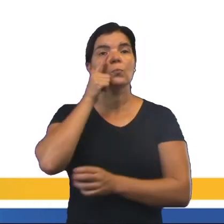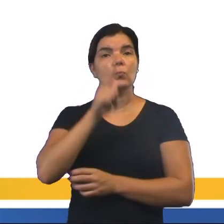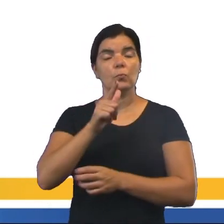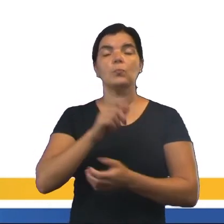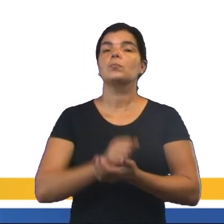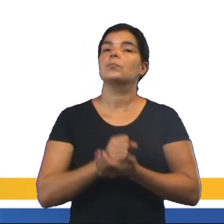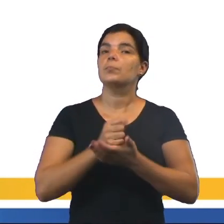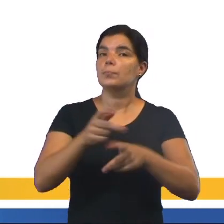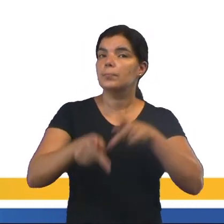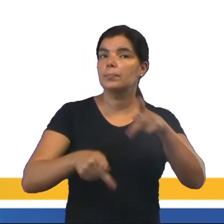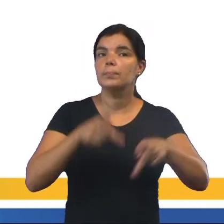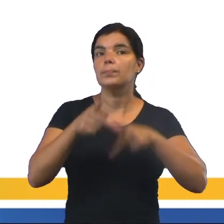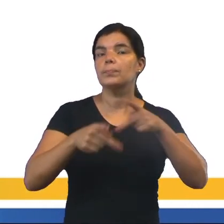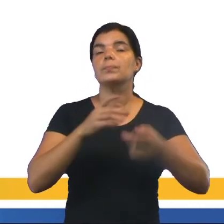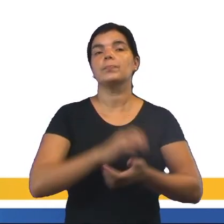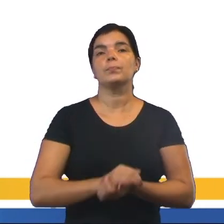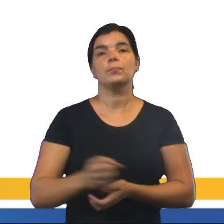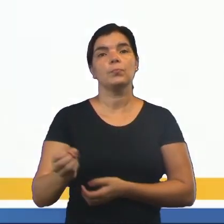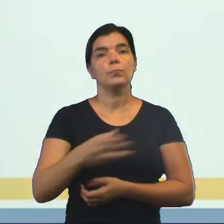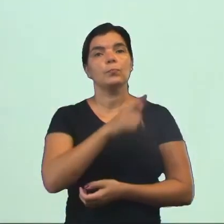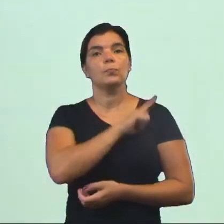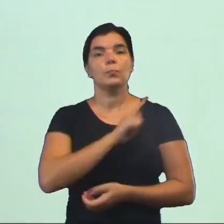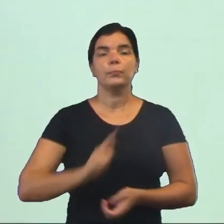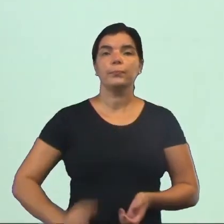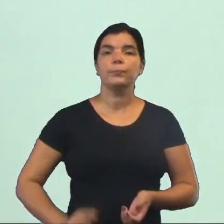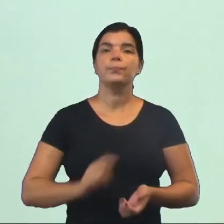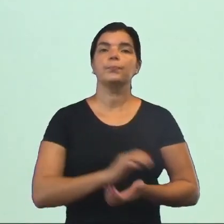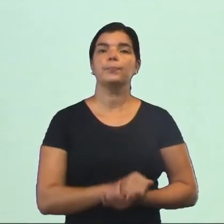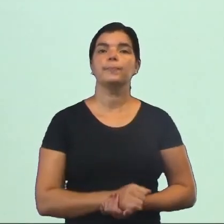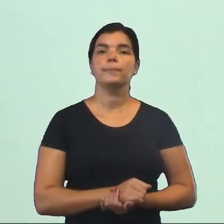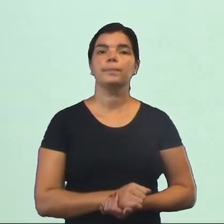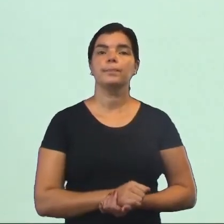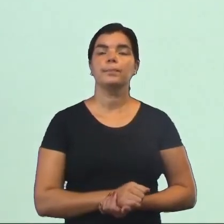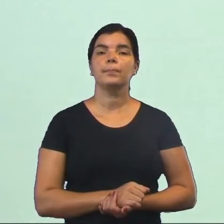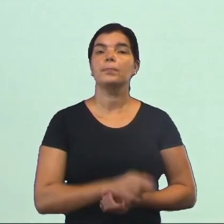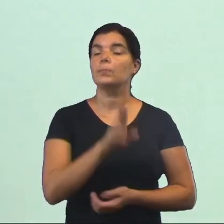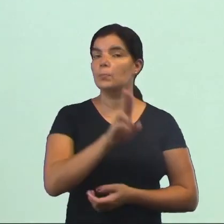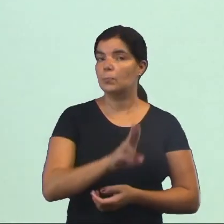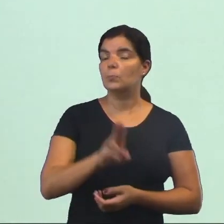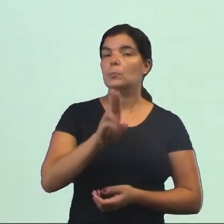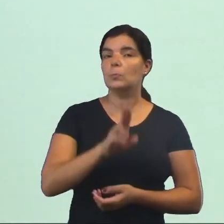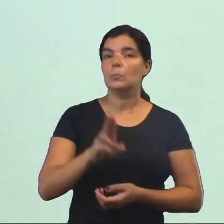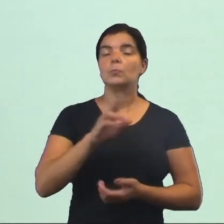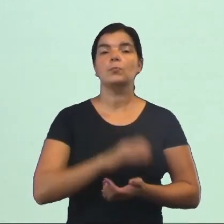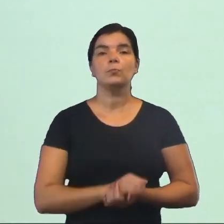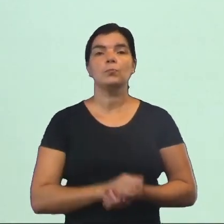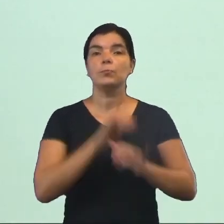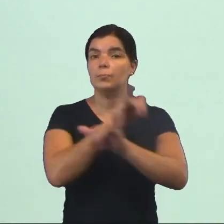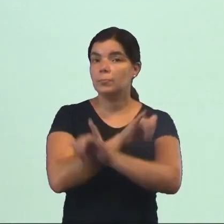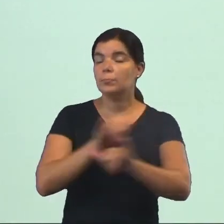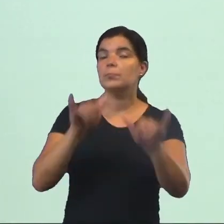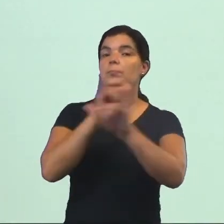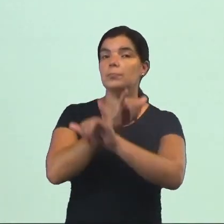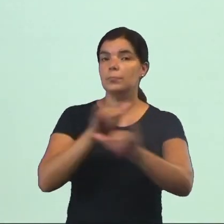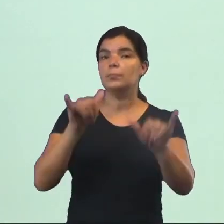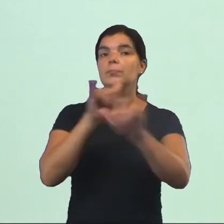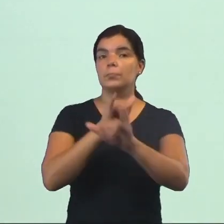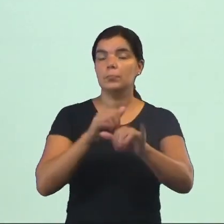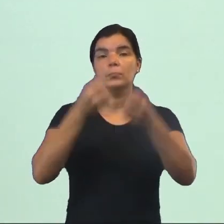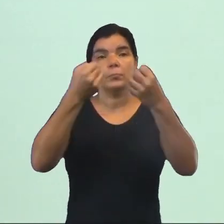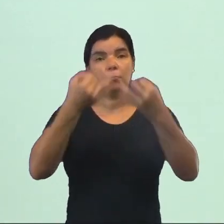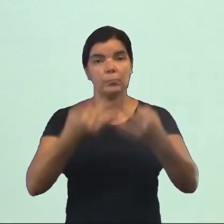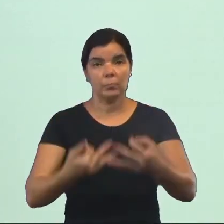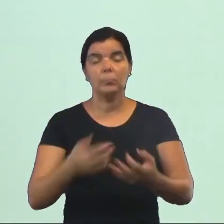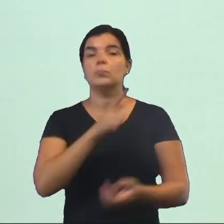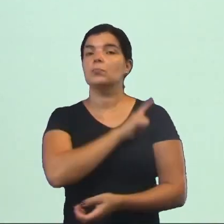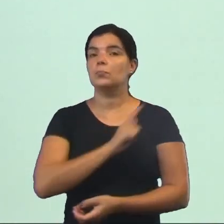conquistar o apoio popular na legitimação do novo governo. Então, eles utilizavam, né, dessa propaganda para falar